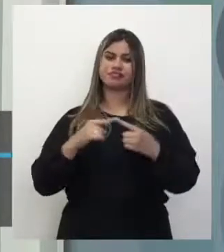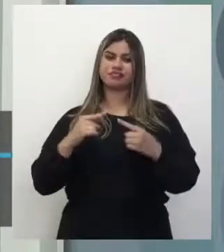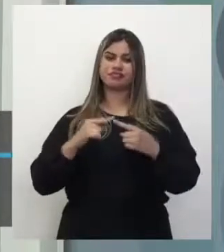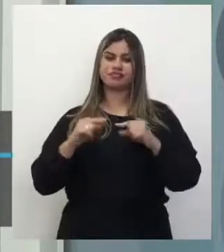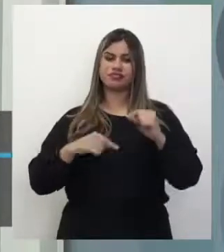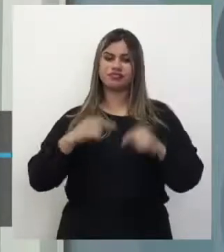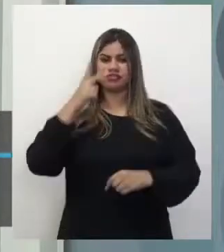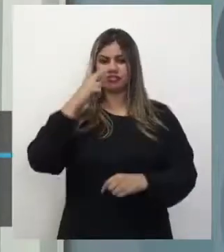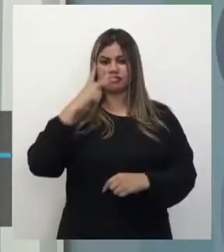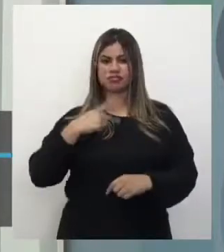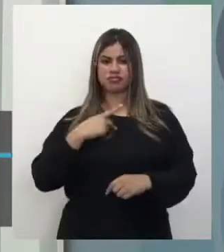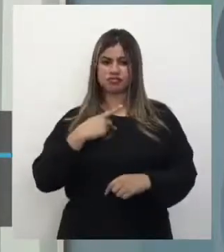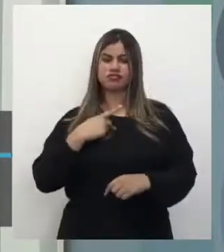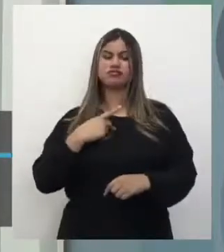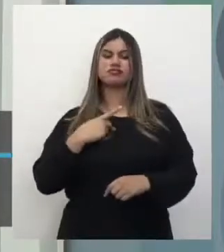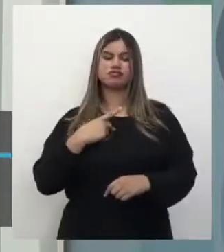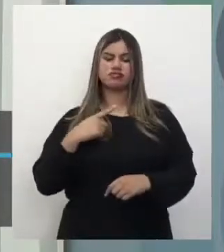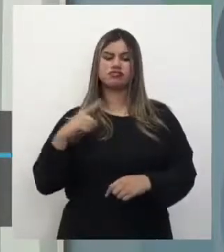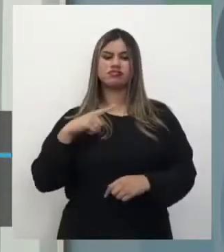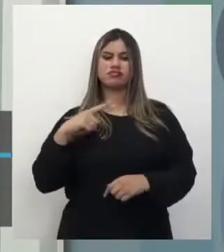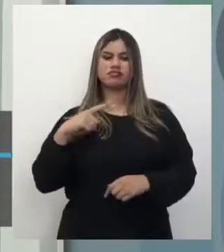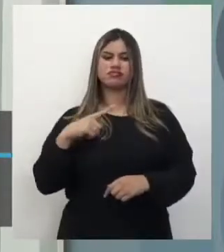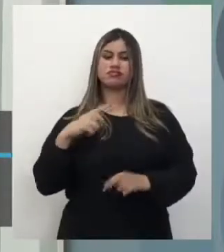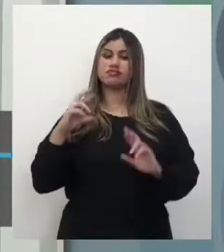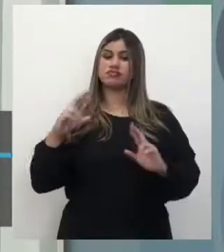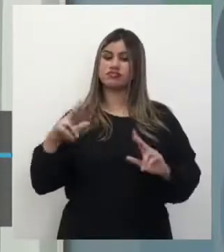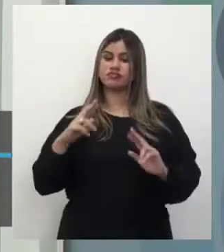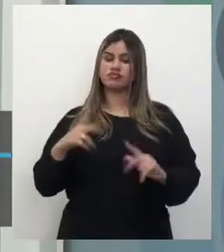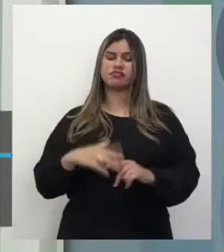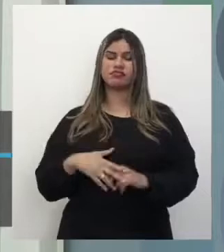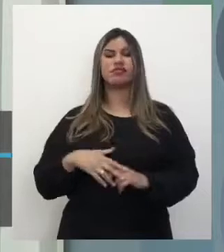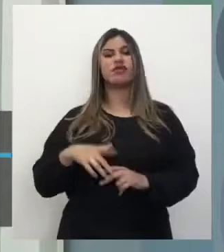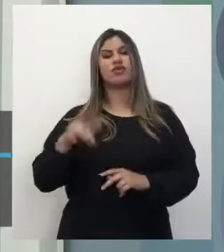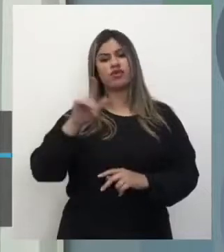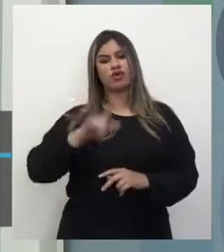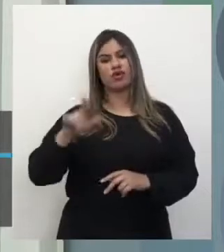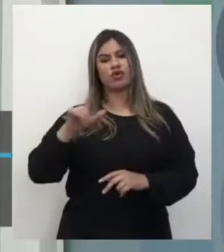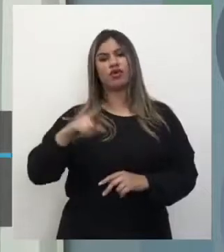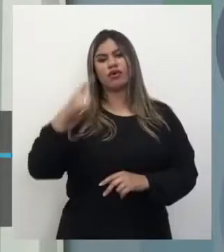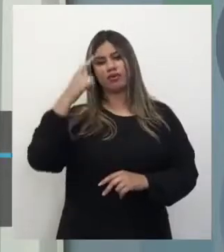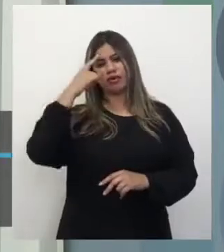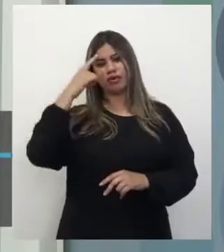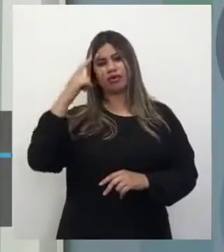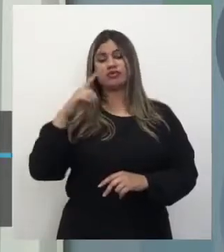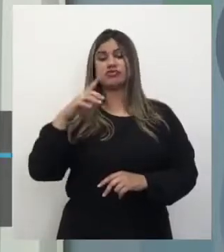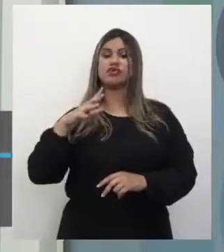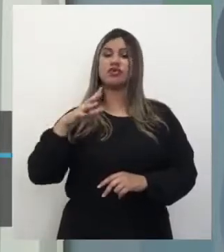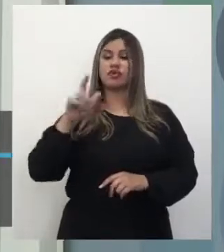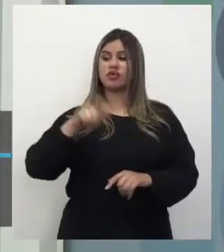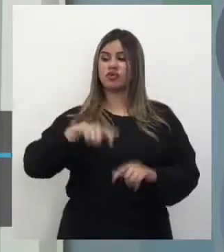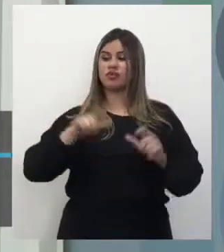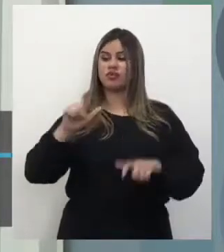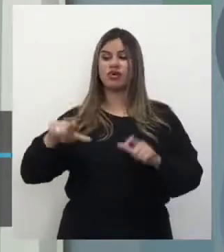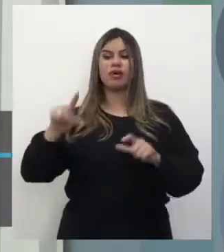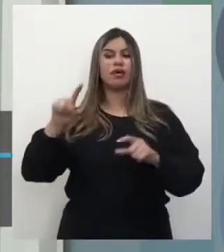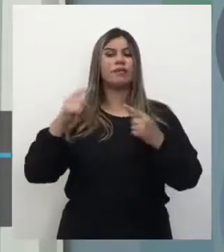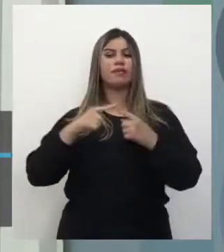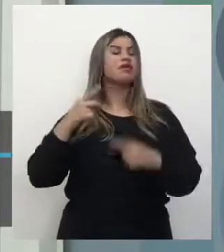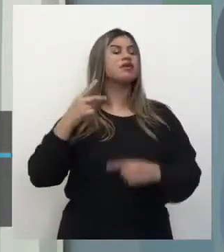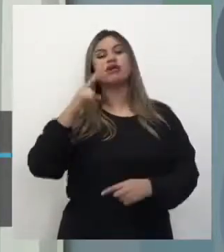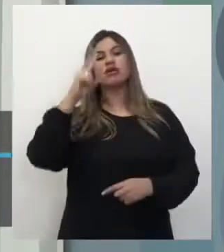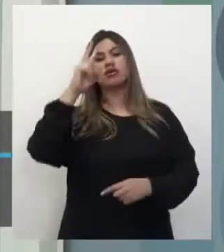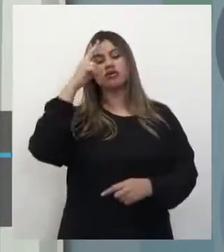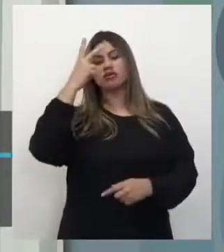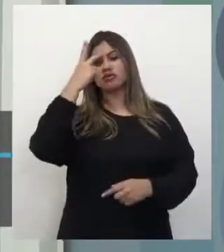me individualiza. Lógico, tendo em mente que todo indivíduo ele é um ser ambíguo, né, na visão do Paul Ricoeur, porque